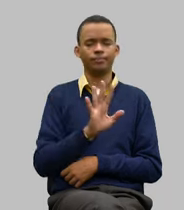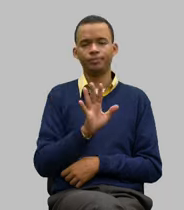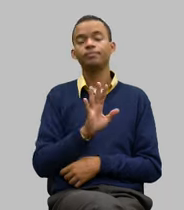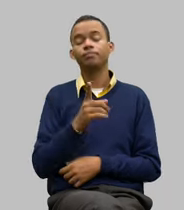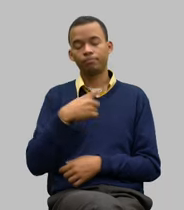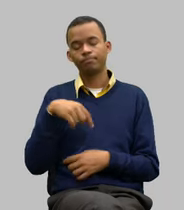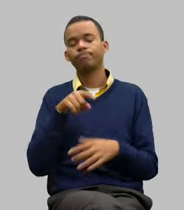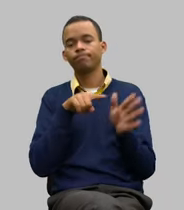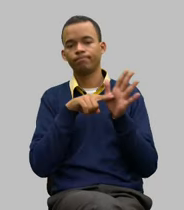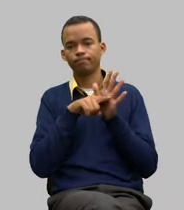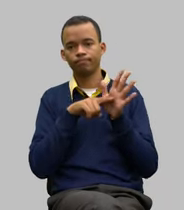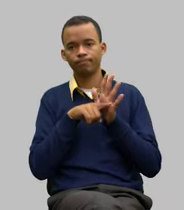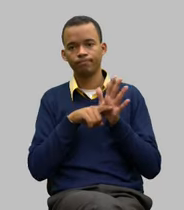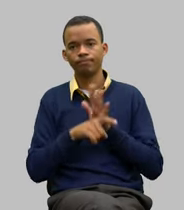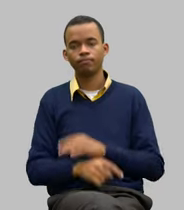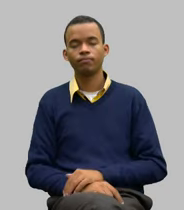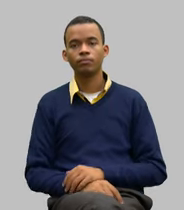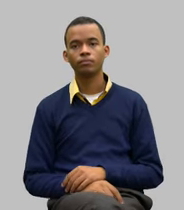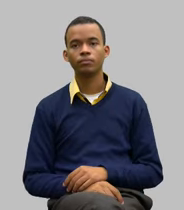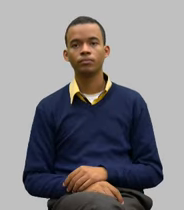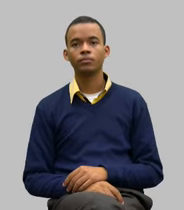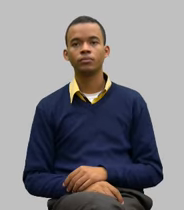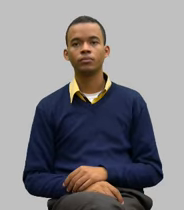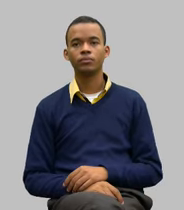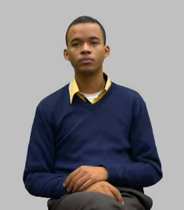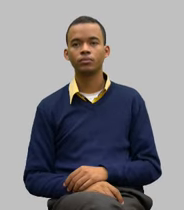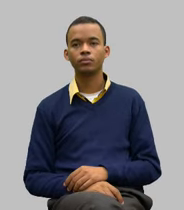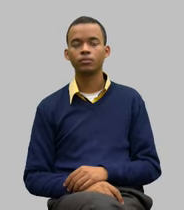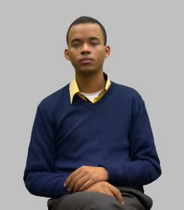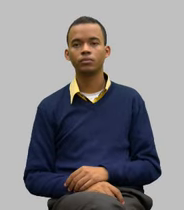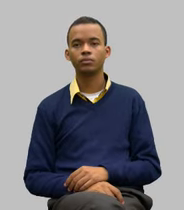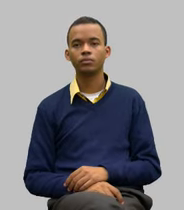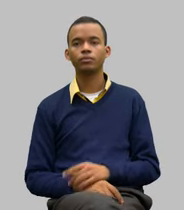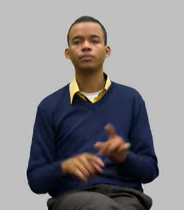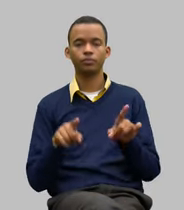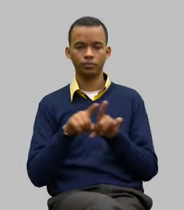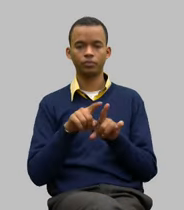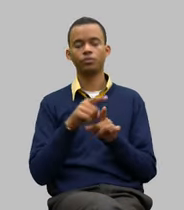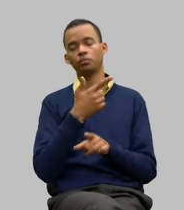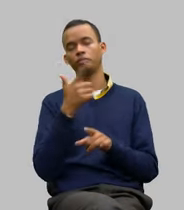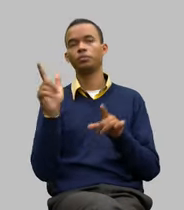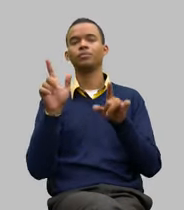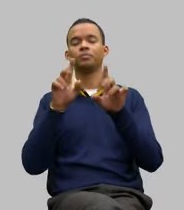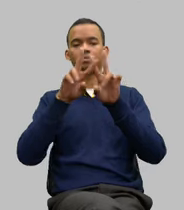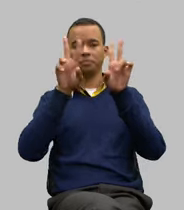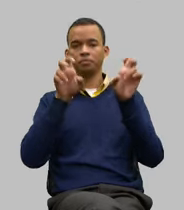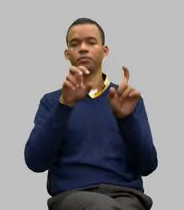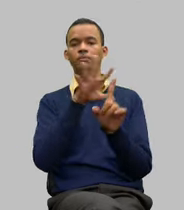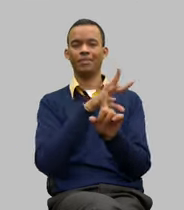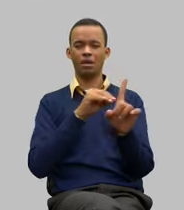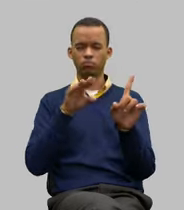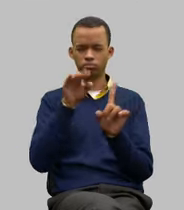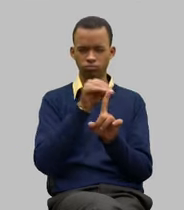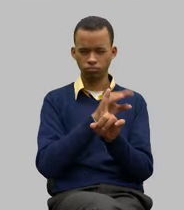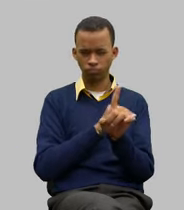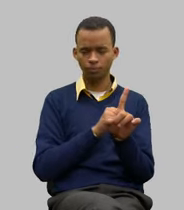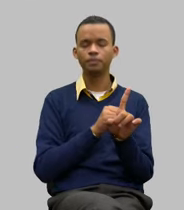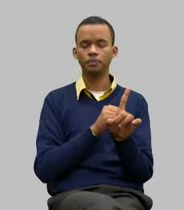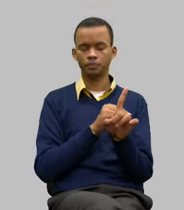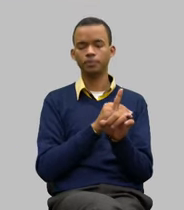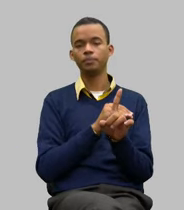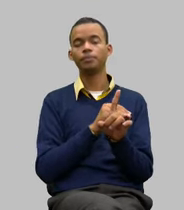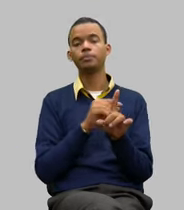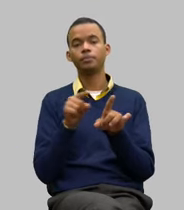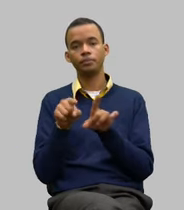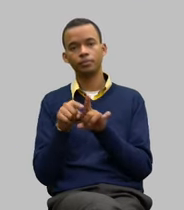o senhor passou aqui muito Amp passando a questão do do assédio moral sim é óbvio que eu não posso deixar aqui